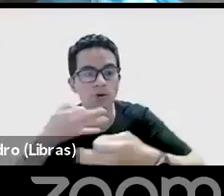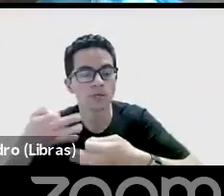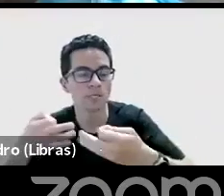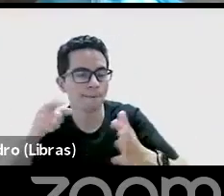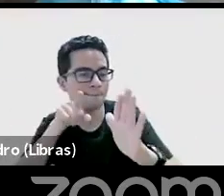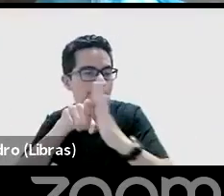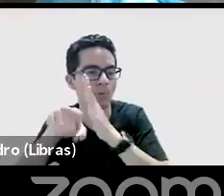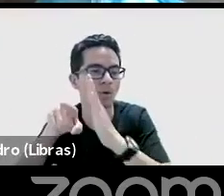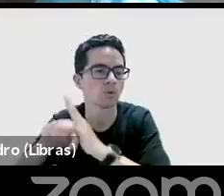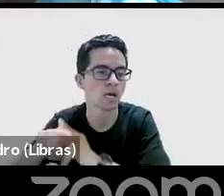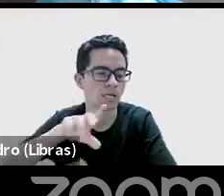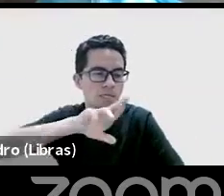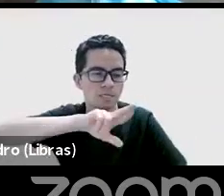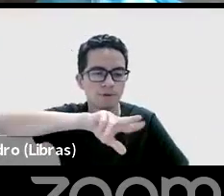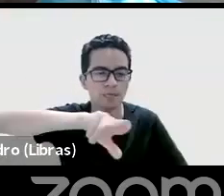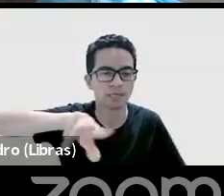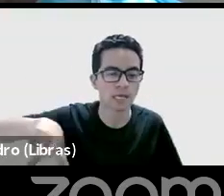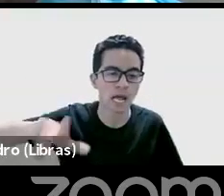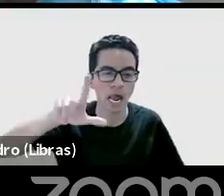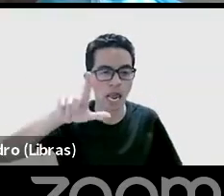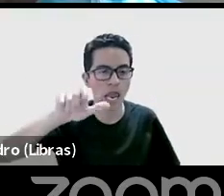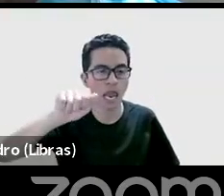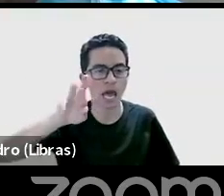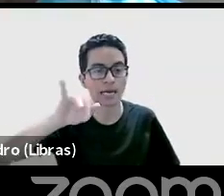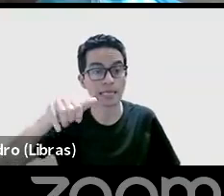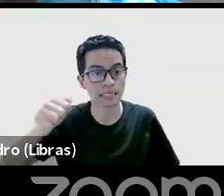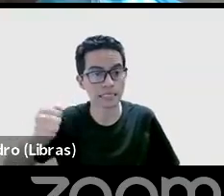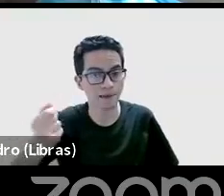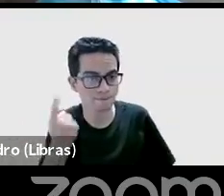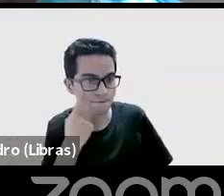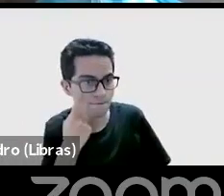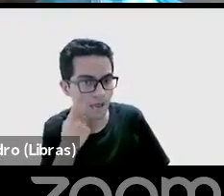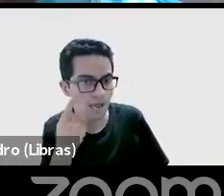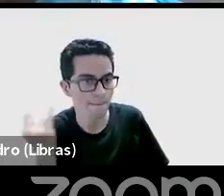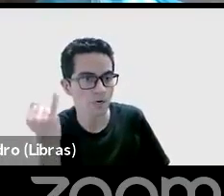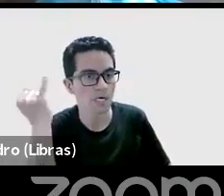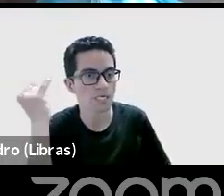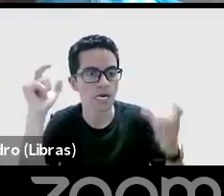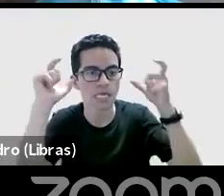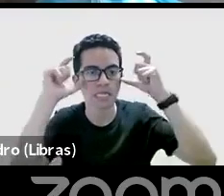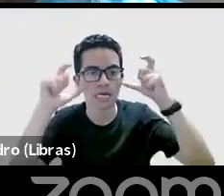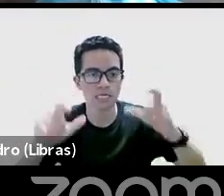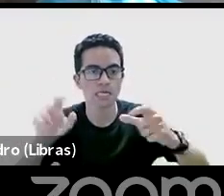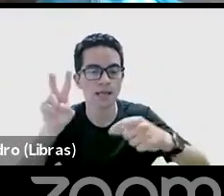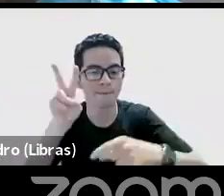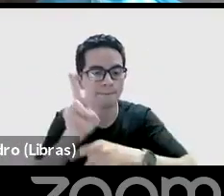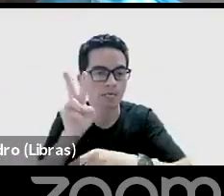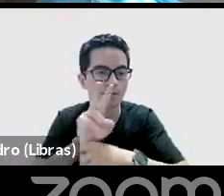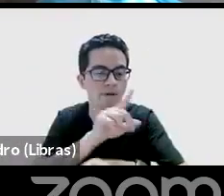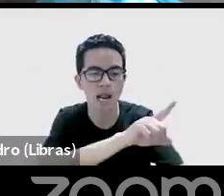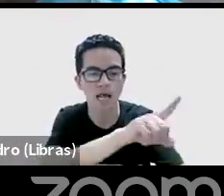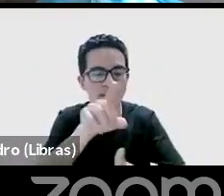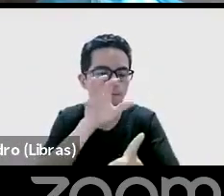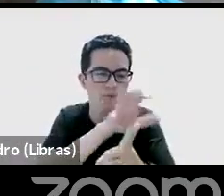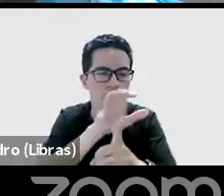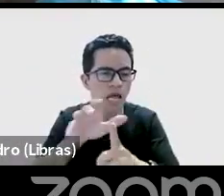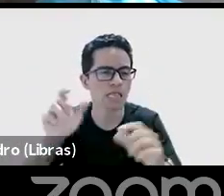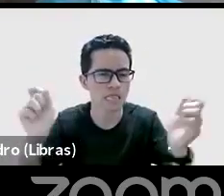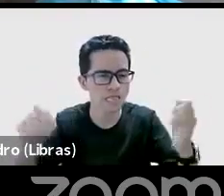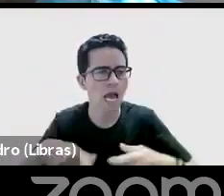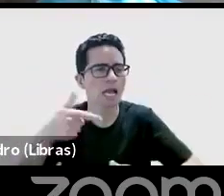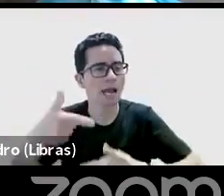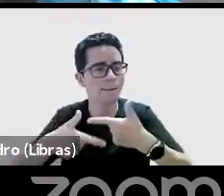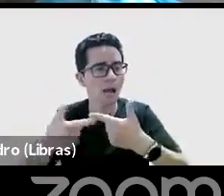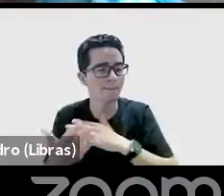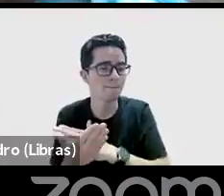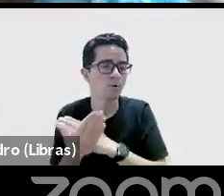né? A Larissa fez uma pergunta muito interessante, né? Sobre como essas perspectivas têm influenciado né, o meu trabalho e